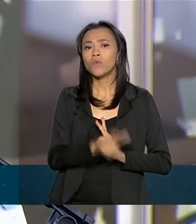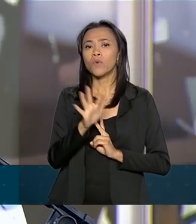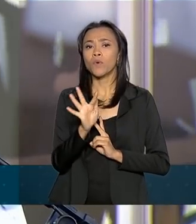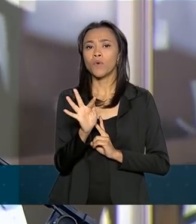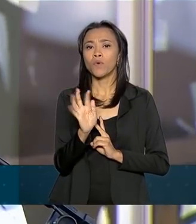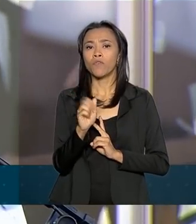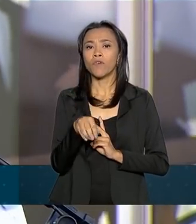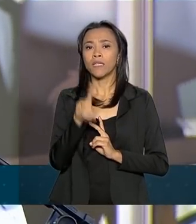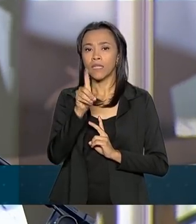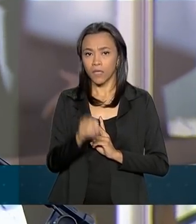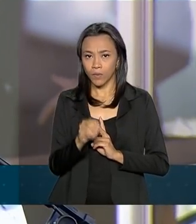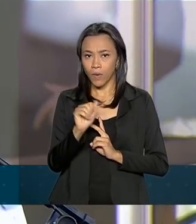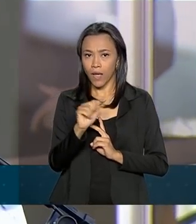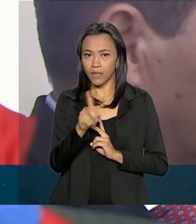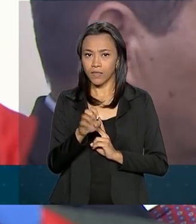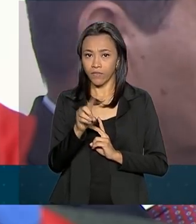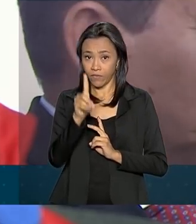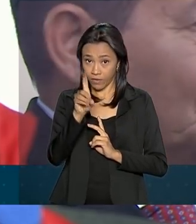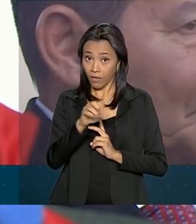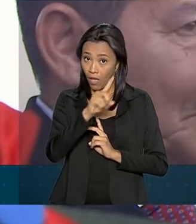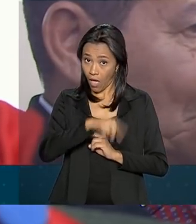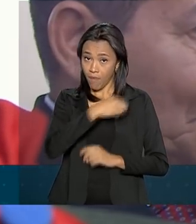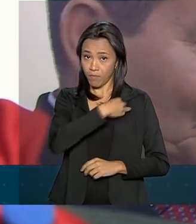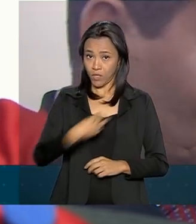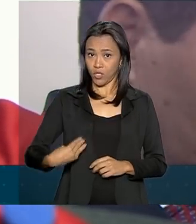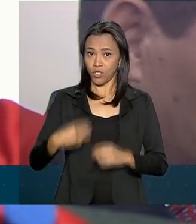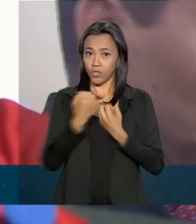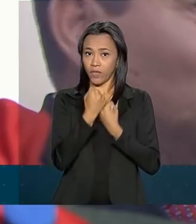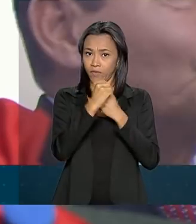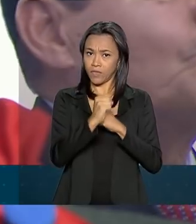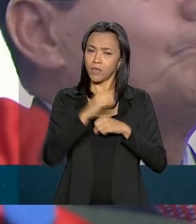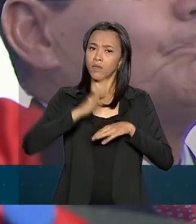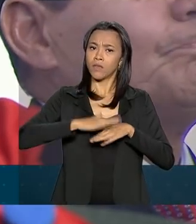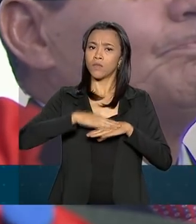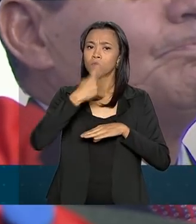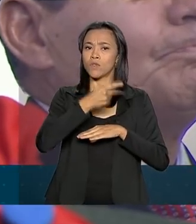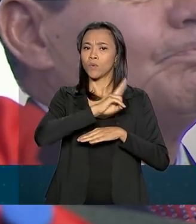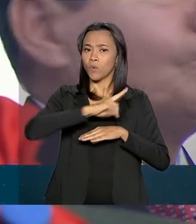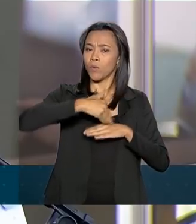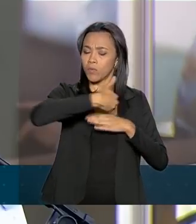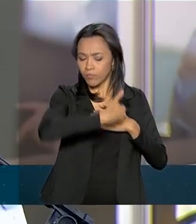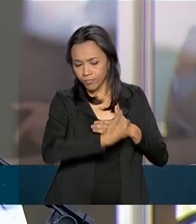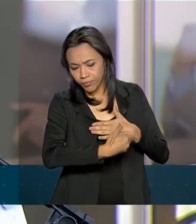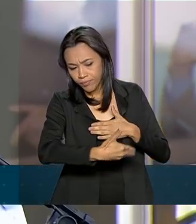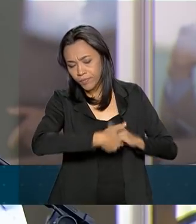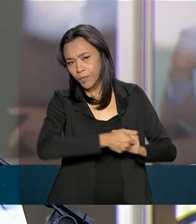ministro da Defesa, por intermédio de quem cumprimento os demais ministros de Estado presentes.